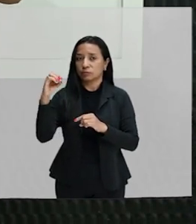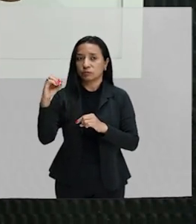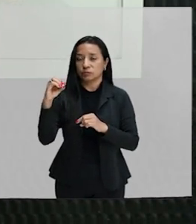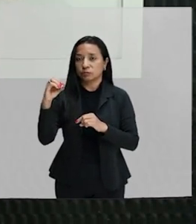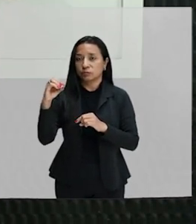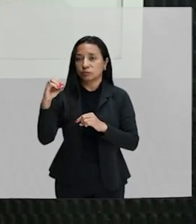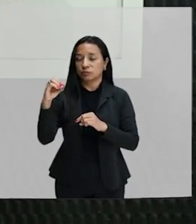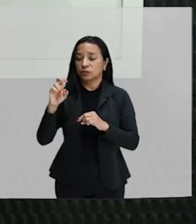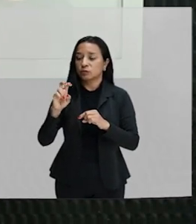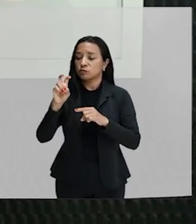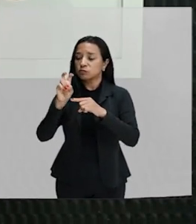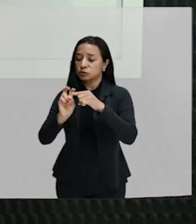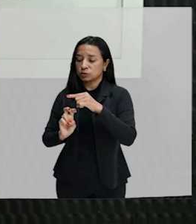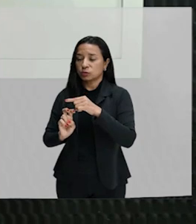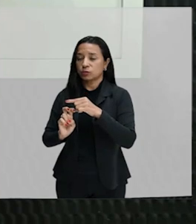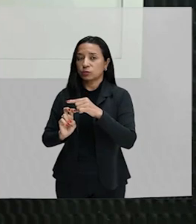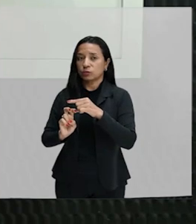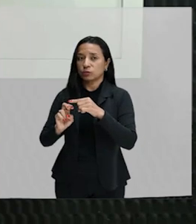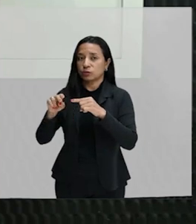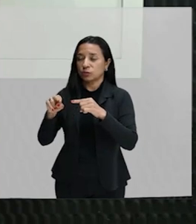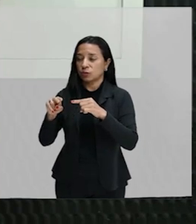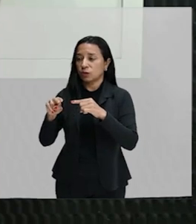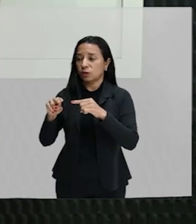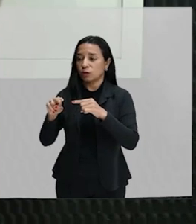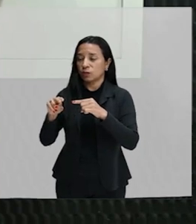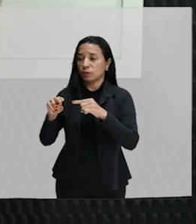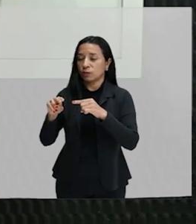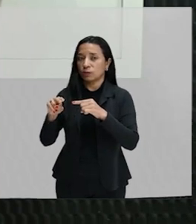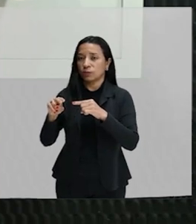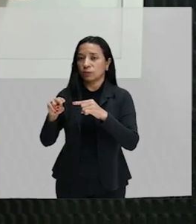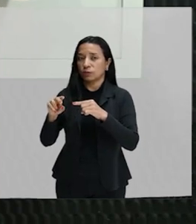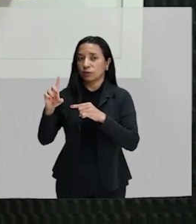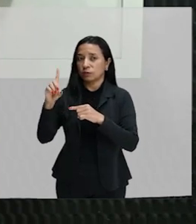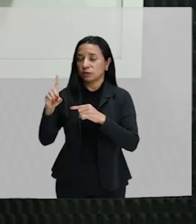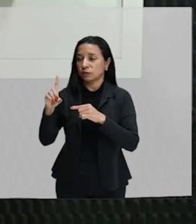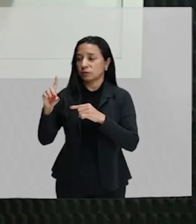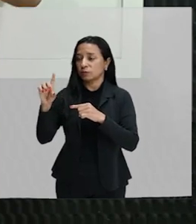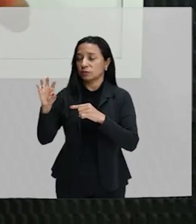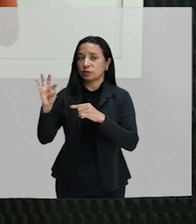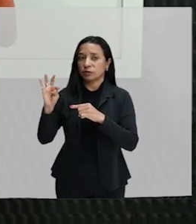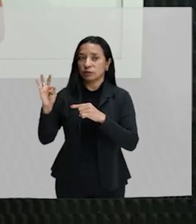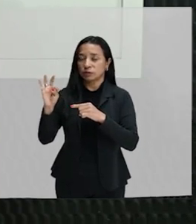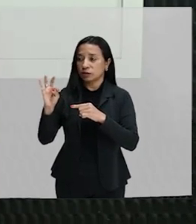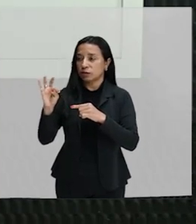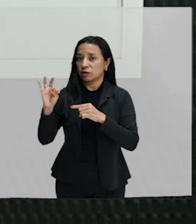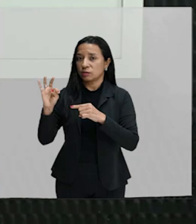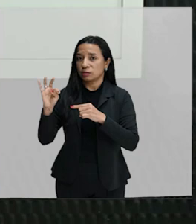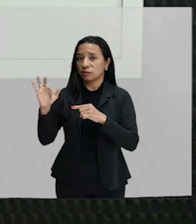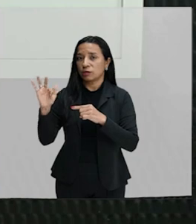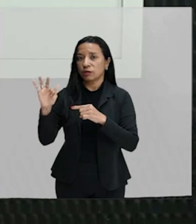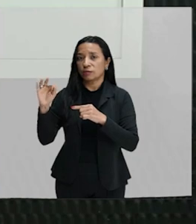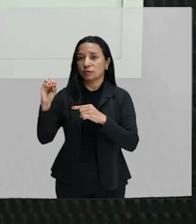igual a variação de temperatura na escala fahen menos quer dizer